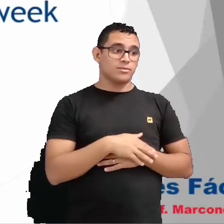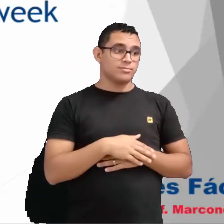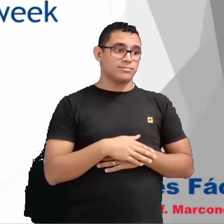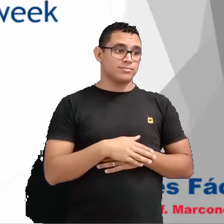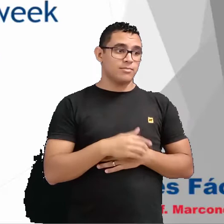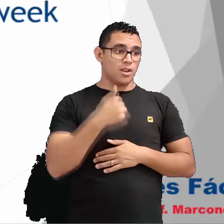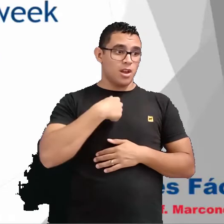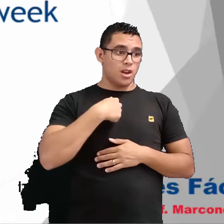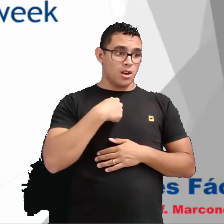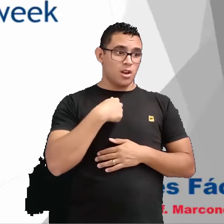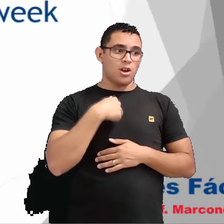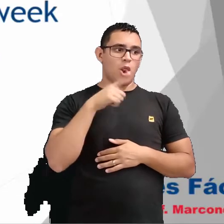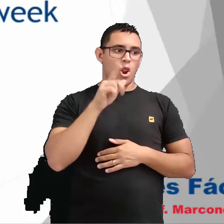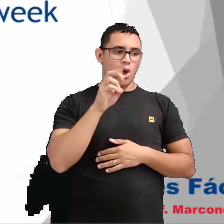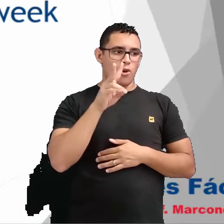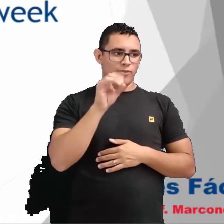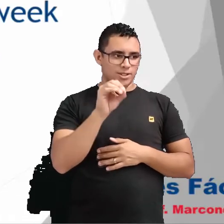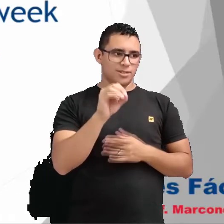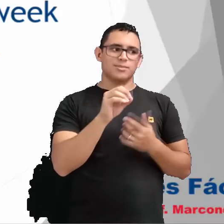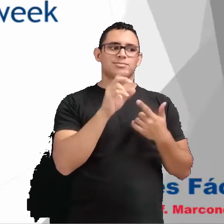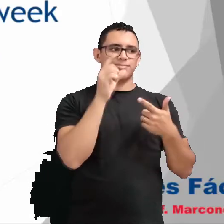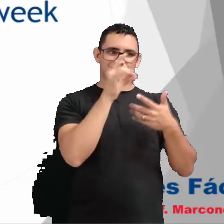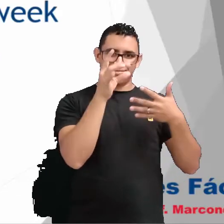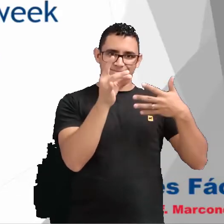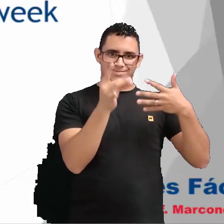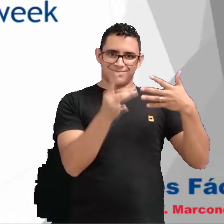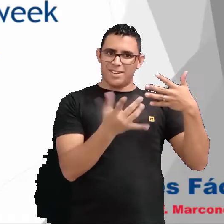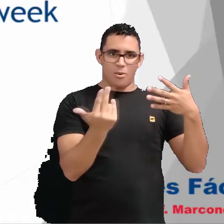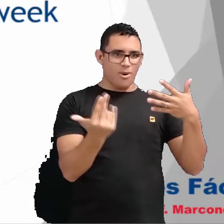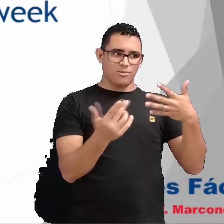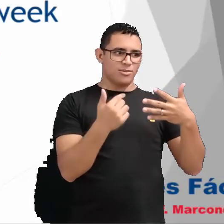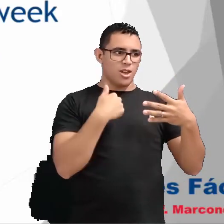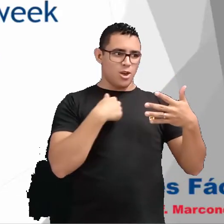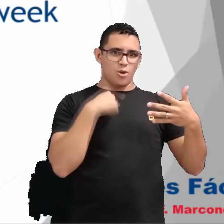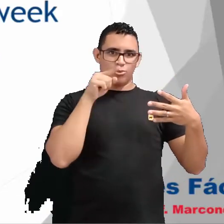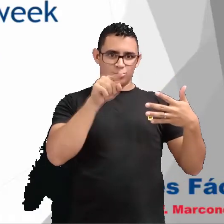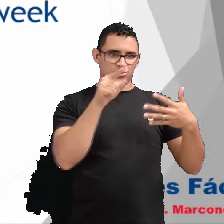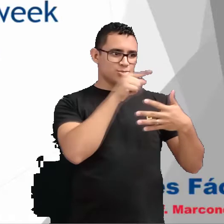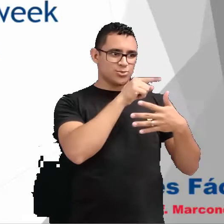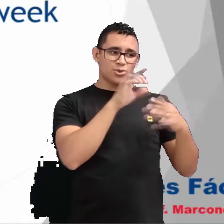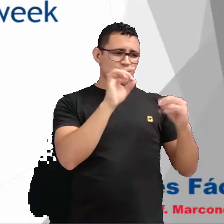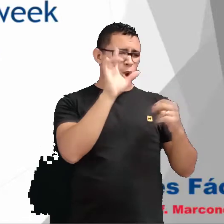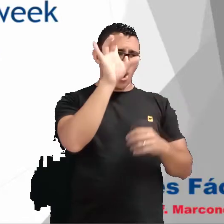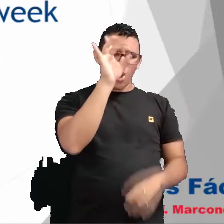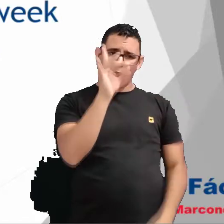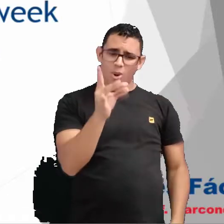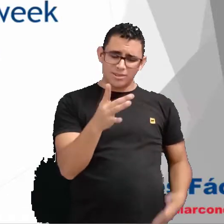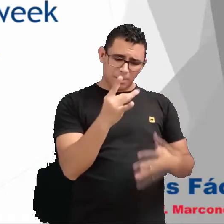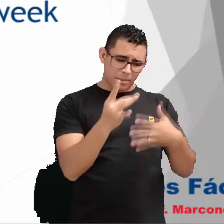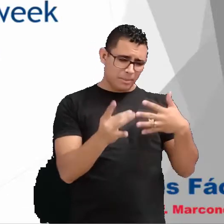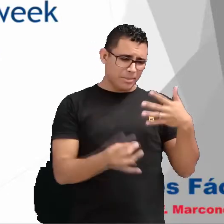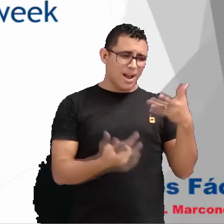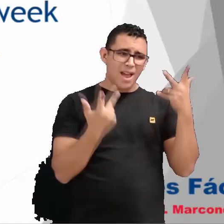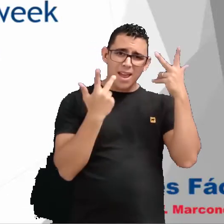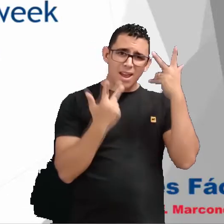I loved, you loved, he, she, it loved, we, you, they loved, ok? Então, loved para todo mundo, não